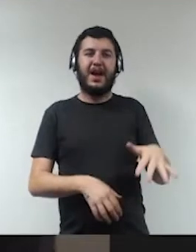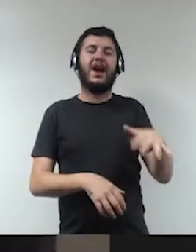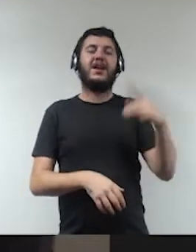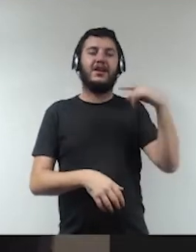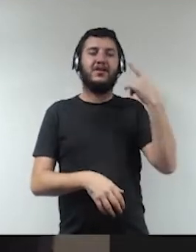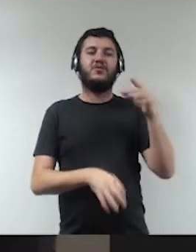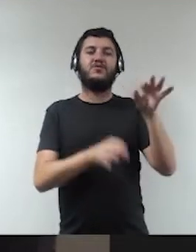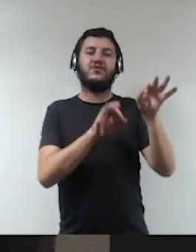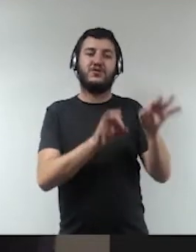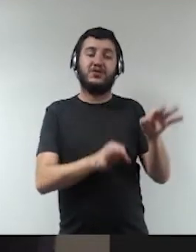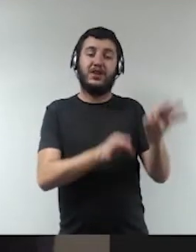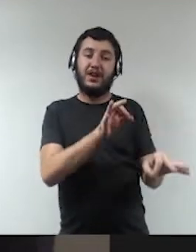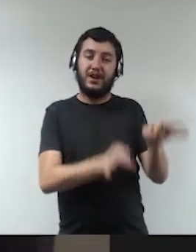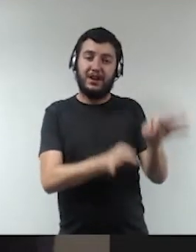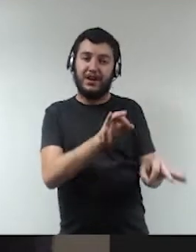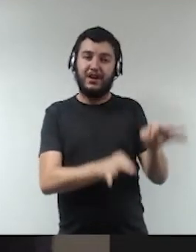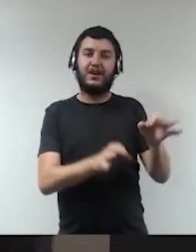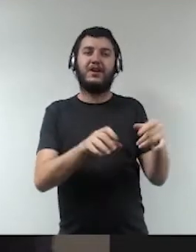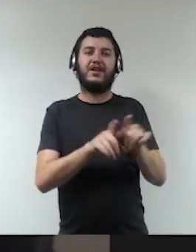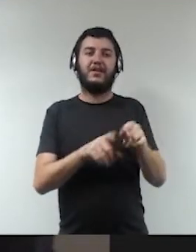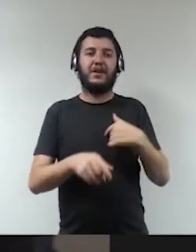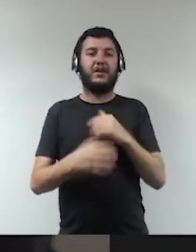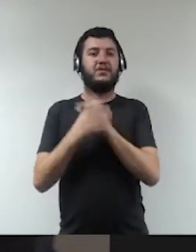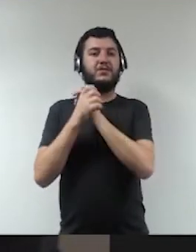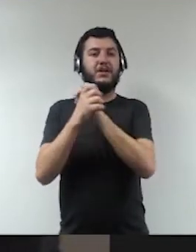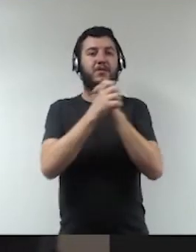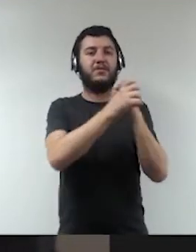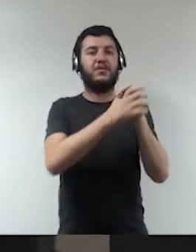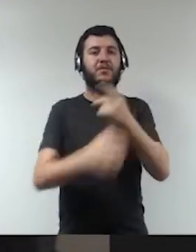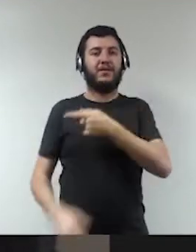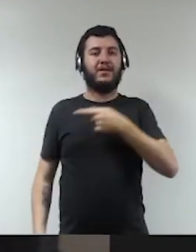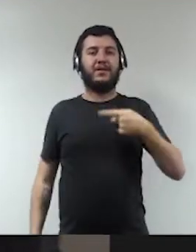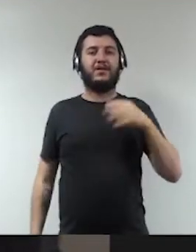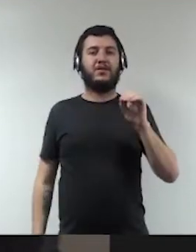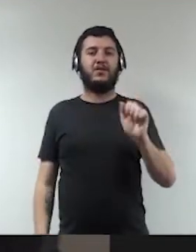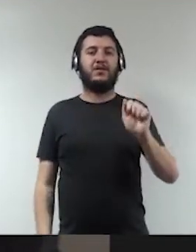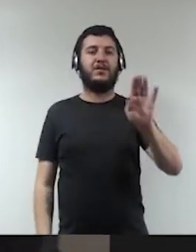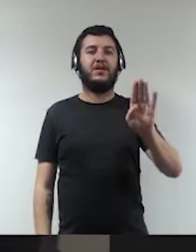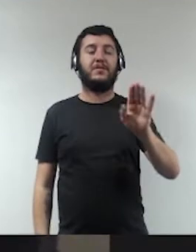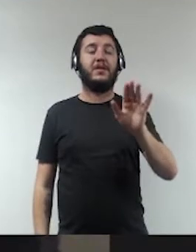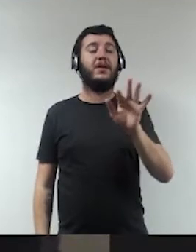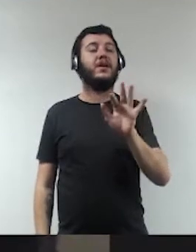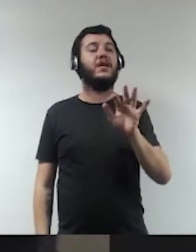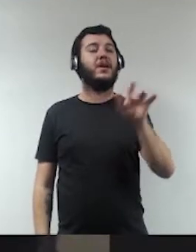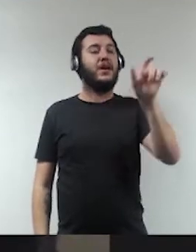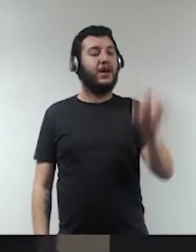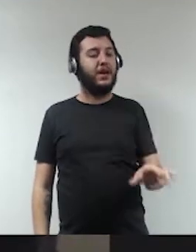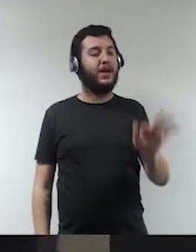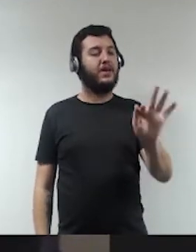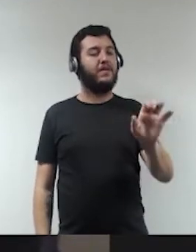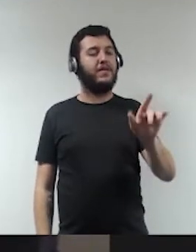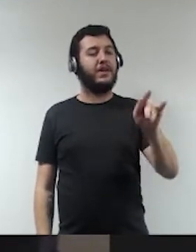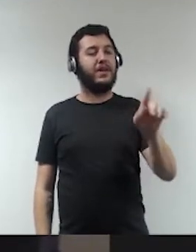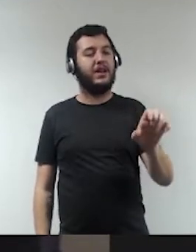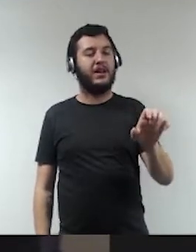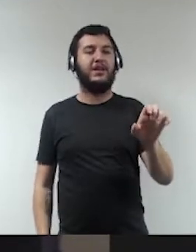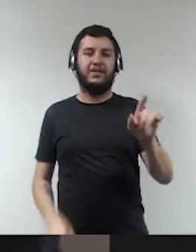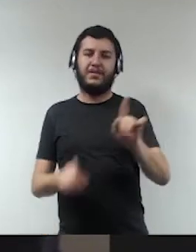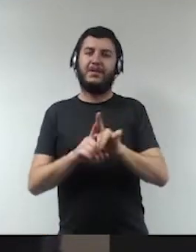também saudar o nosso presidente Felipe Santa Cruz, dizer da sua força, do seu